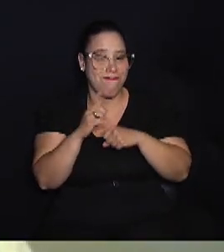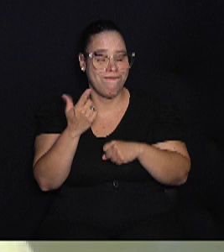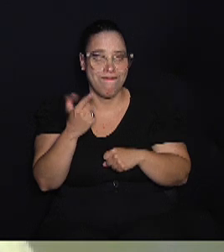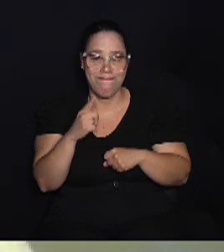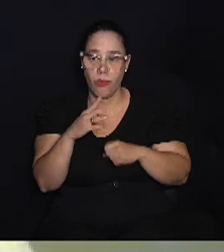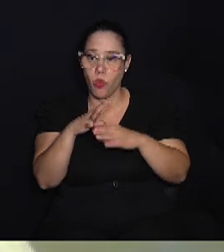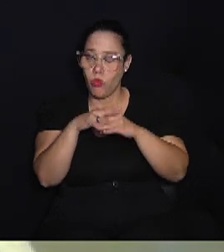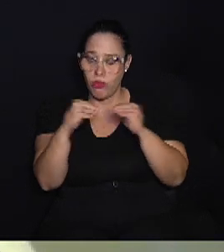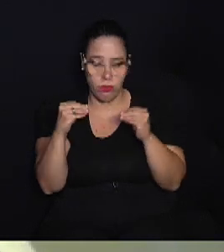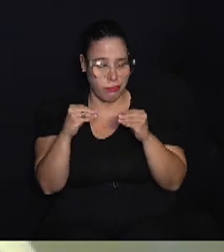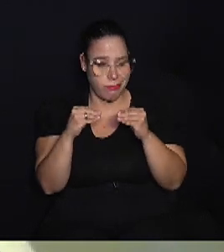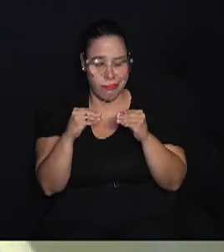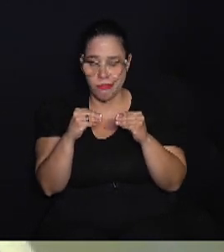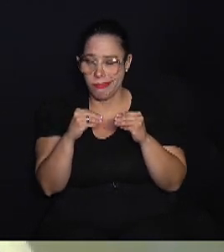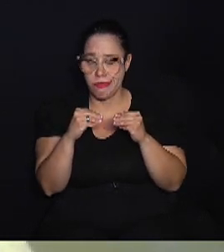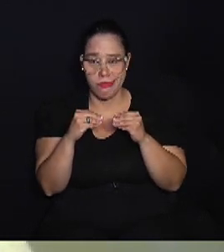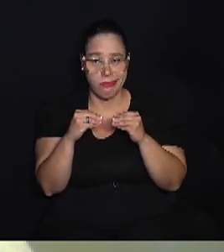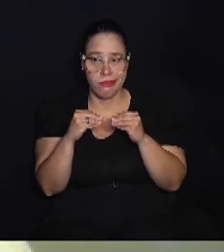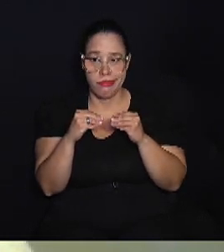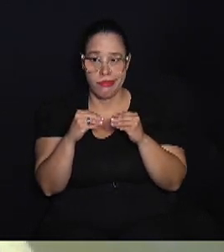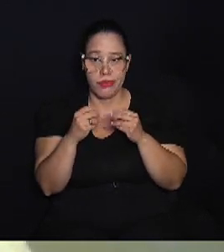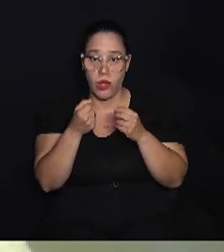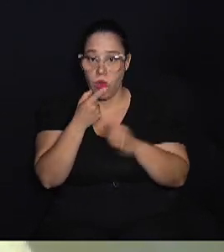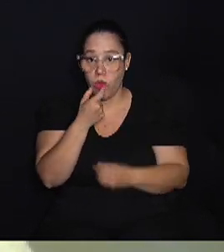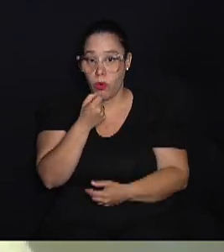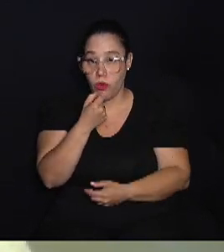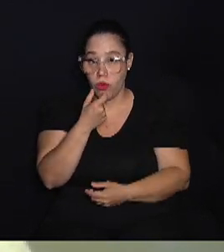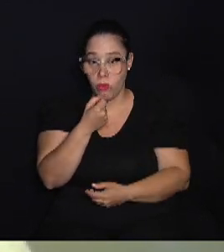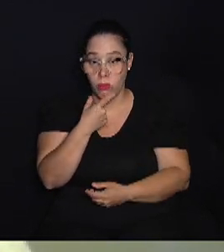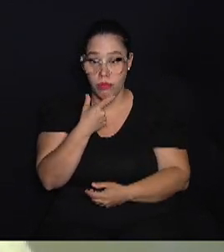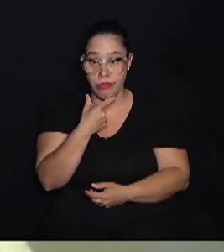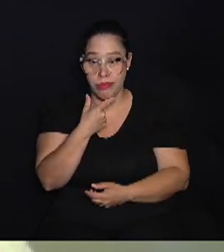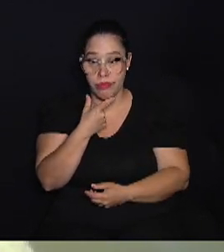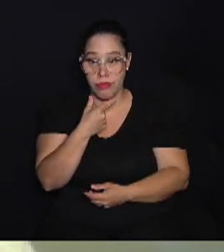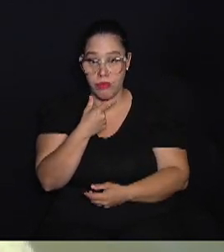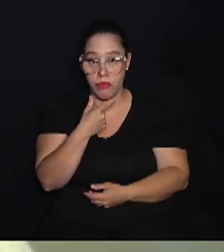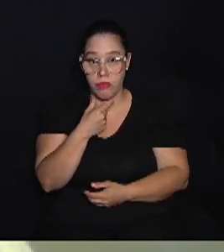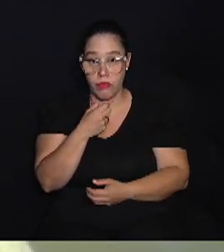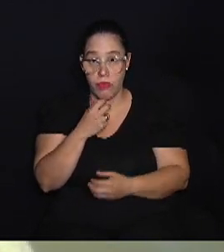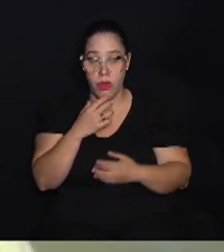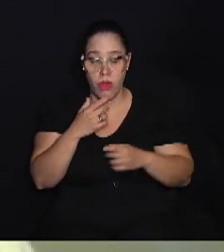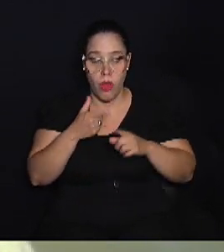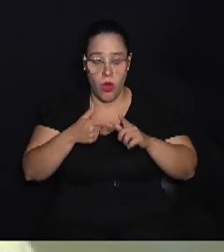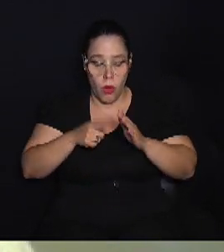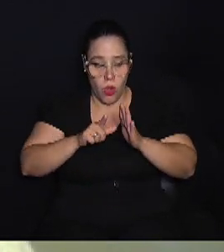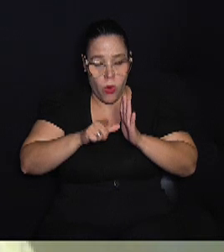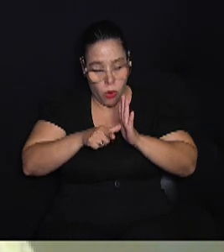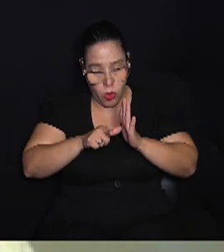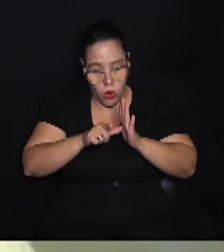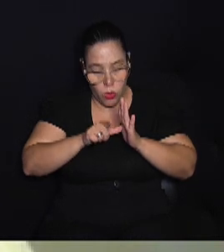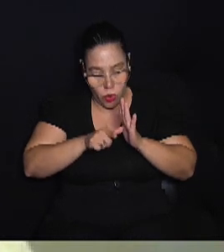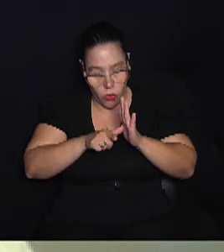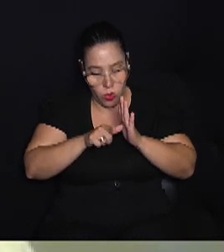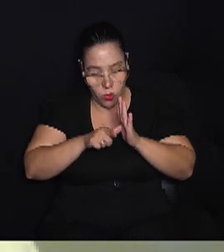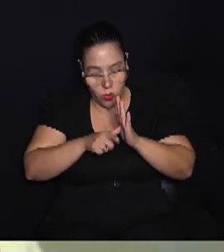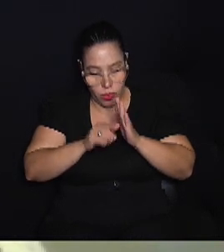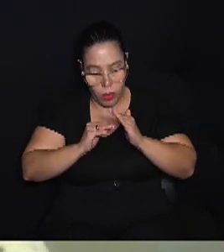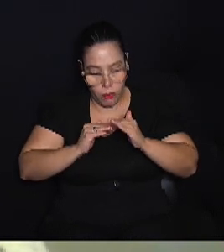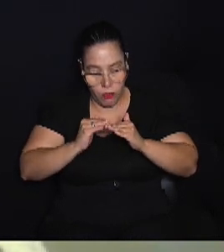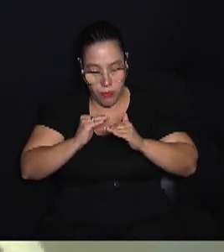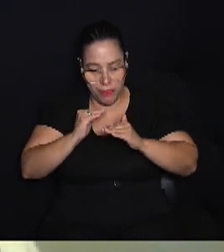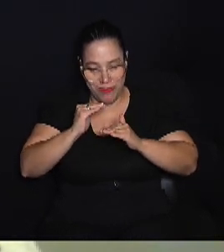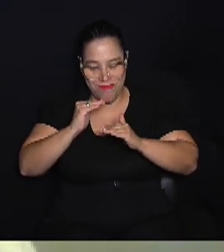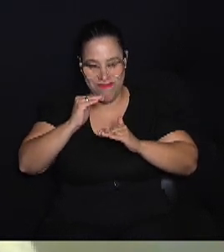para ela. As medicações que nós temos são medicações que dão uma retardada na evolução da doença, mas